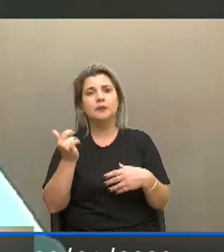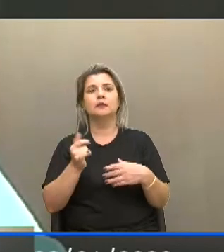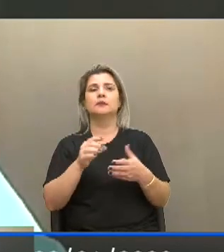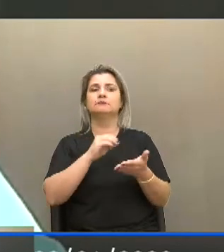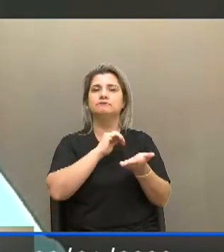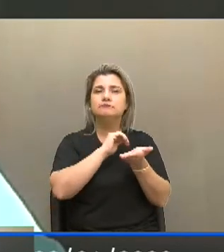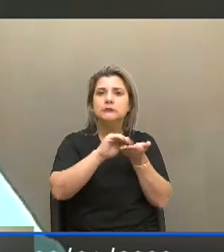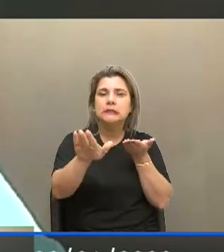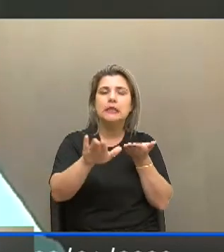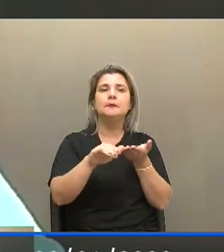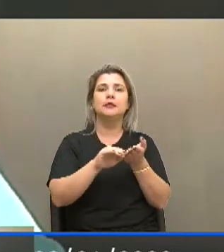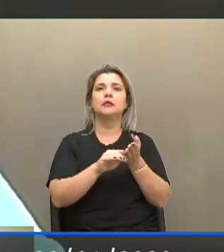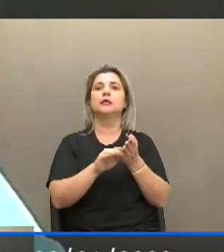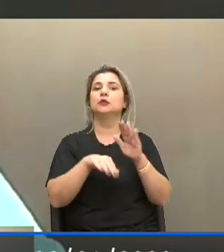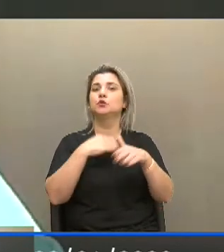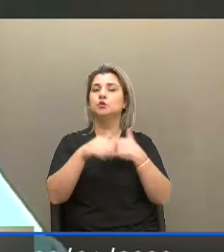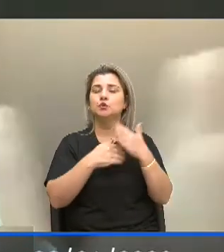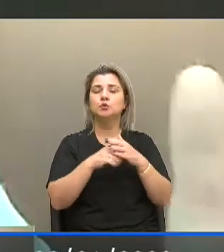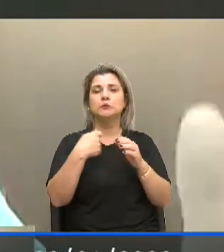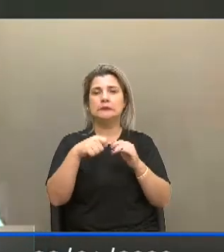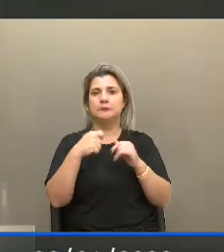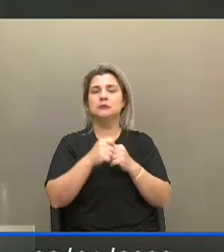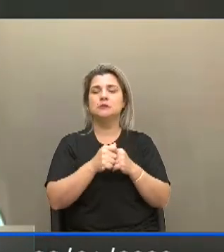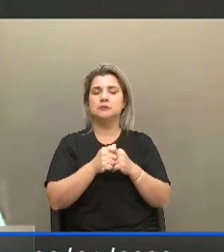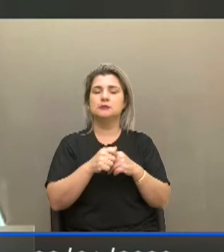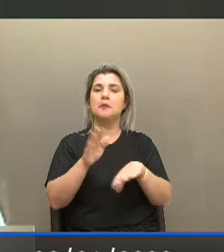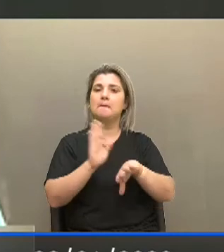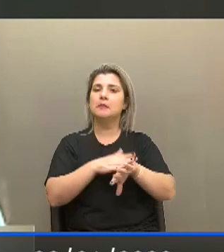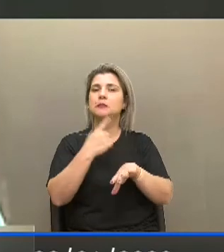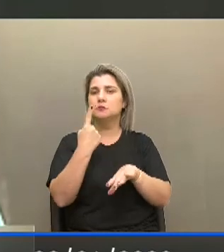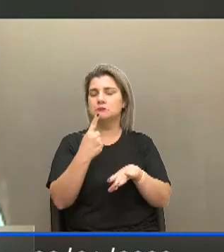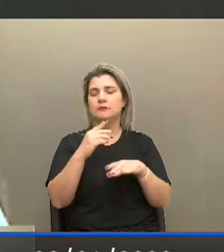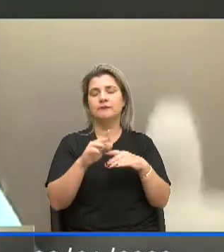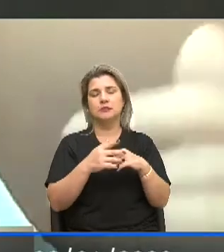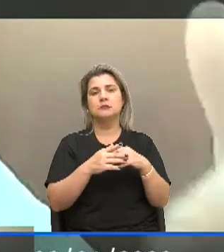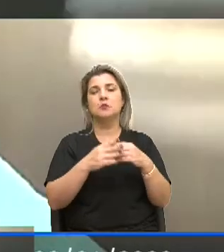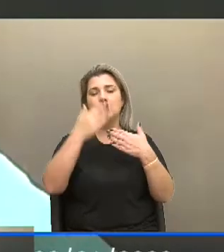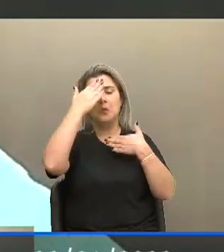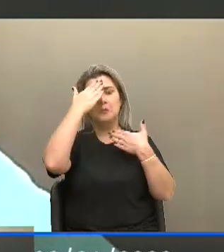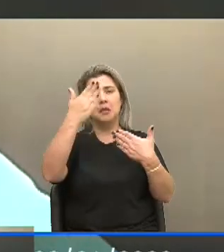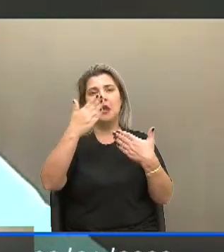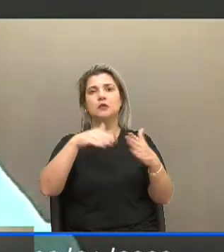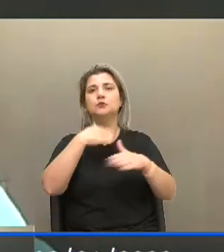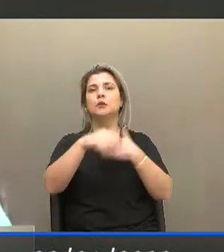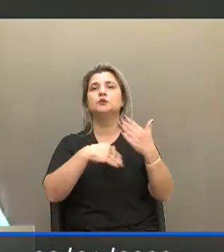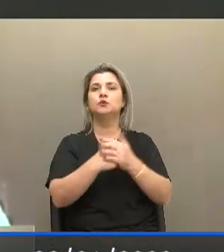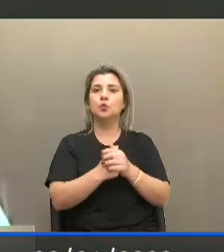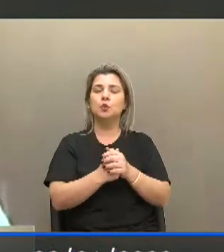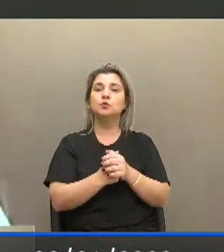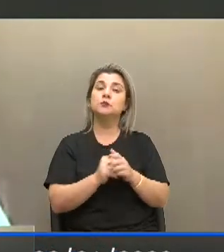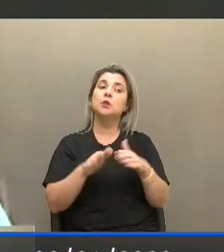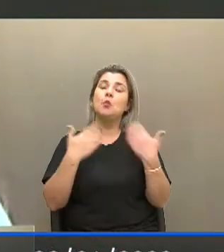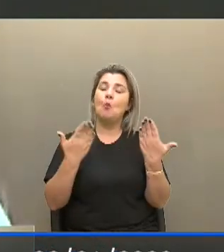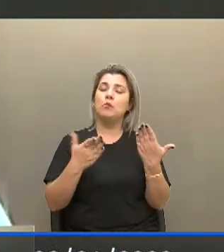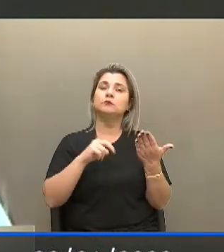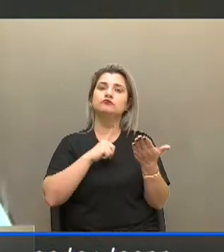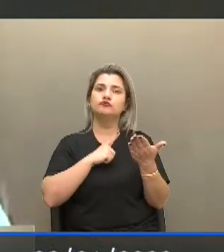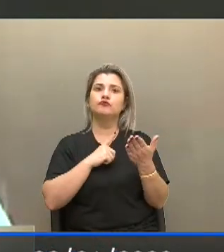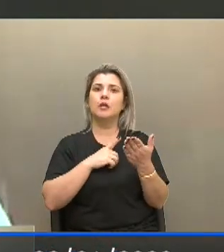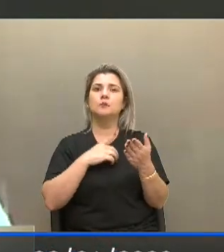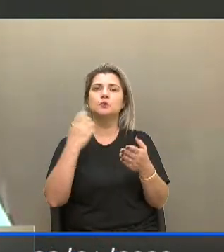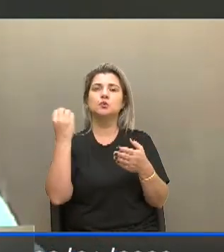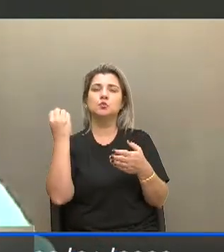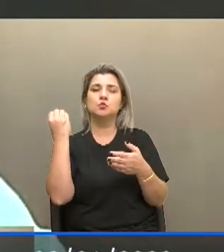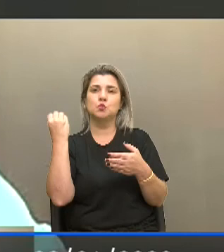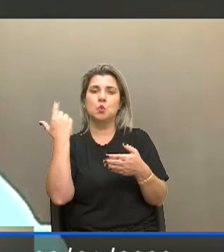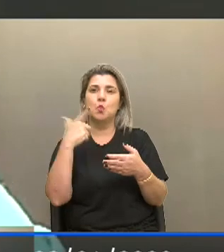possíveis aí dentro das necessidades. Mais uma vez, muito obrigado a todos que nos acompanharam, e assim que marcarmos um novo encontro na